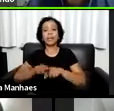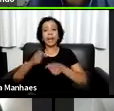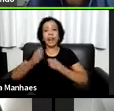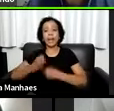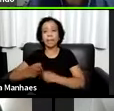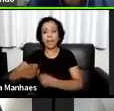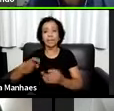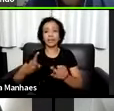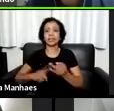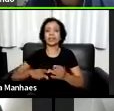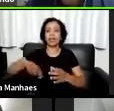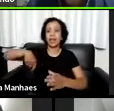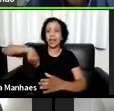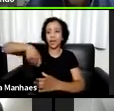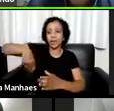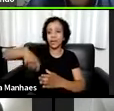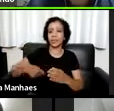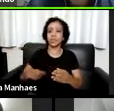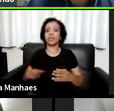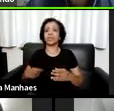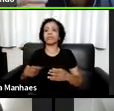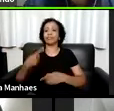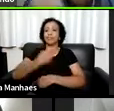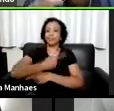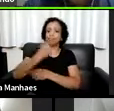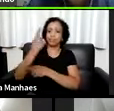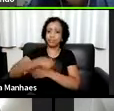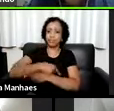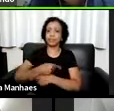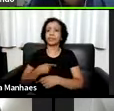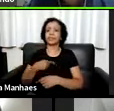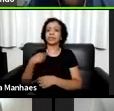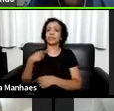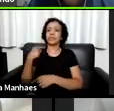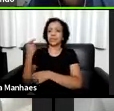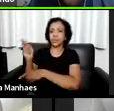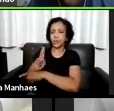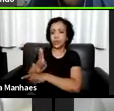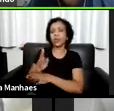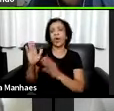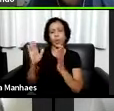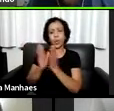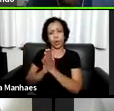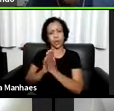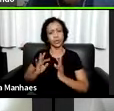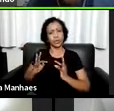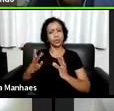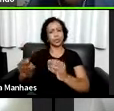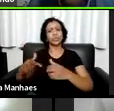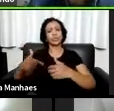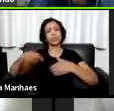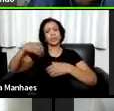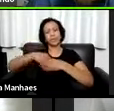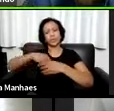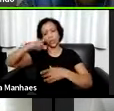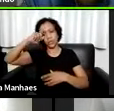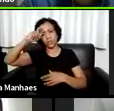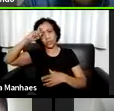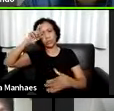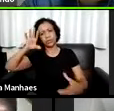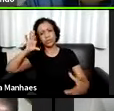na cozinha, na portaria, na segurança. Essa turma precisa das nossas orações também. Juntos agora,